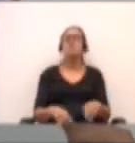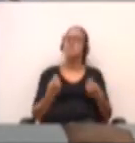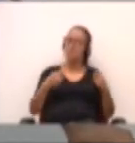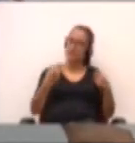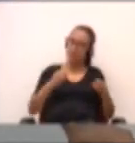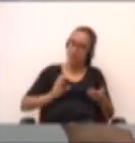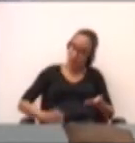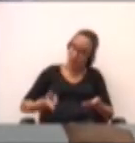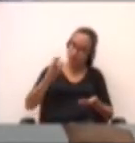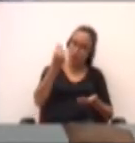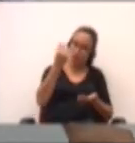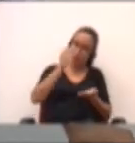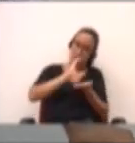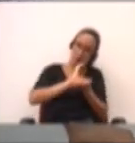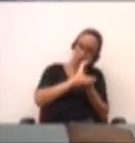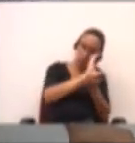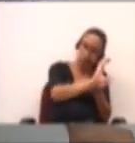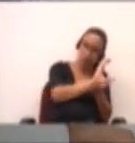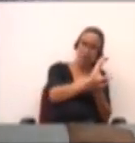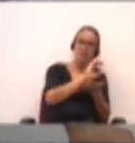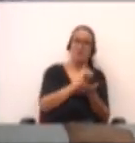não se corta gastos.